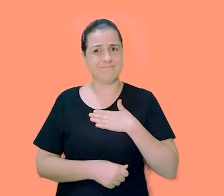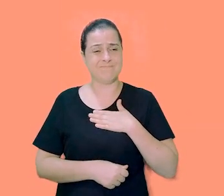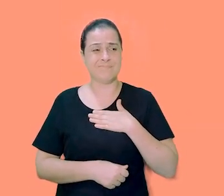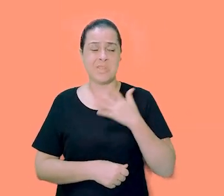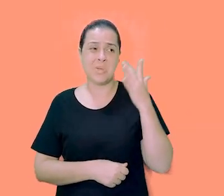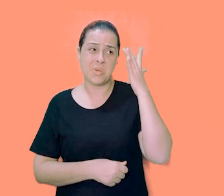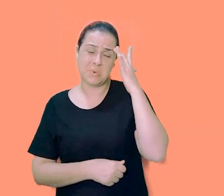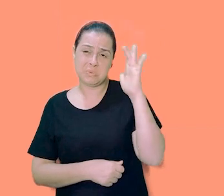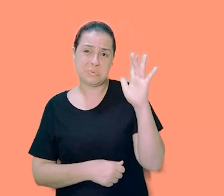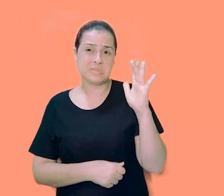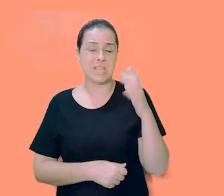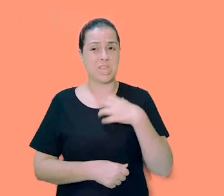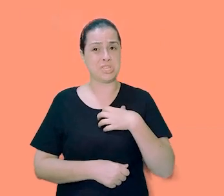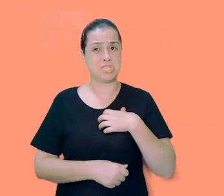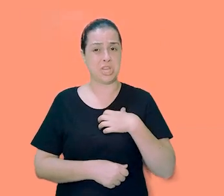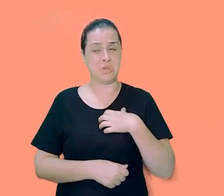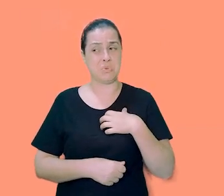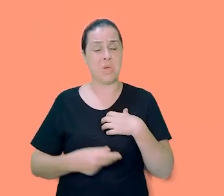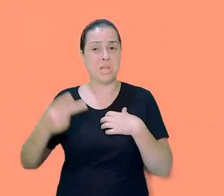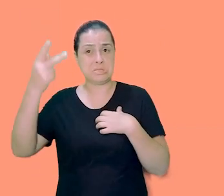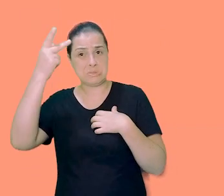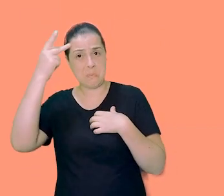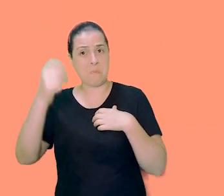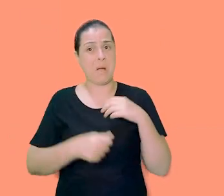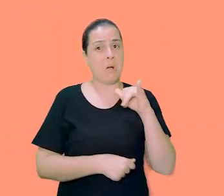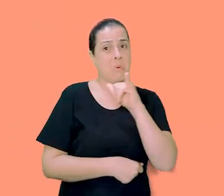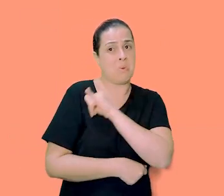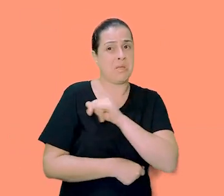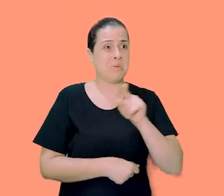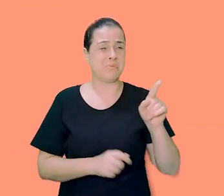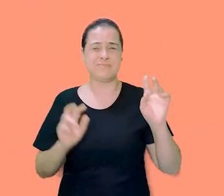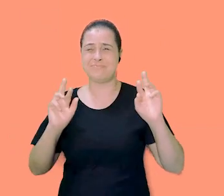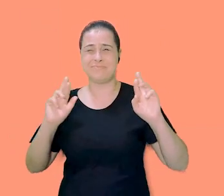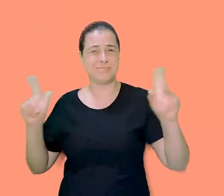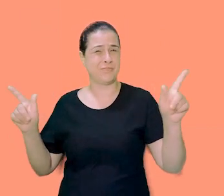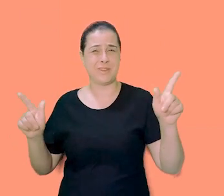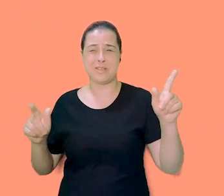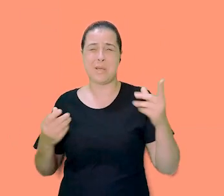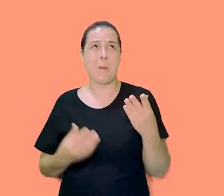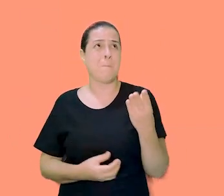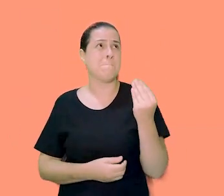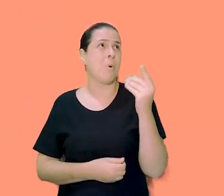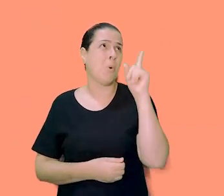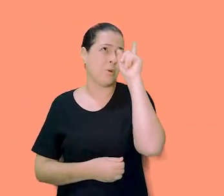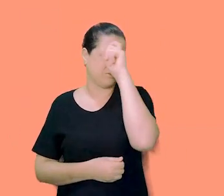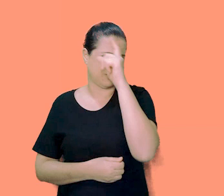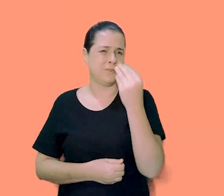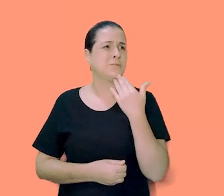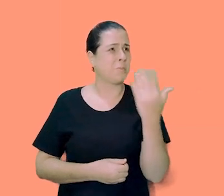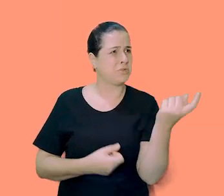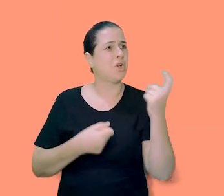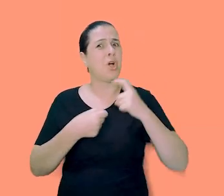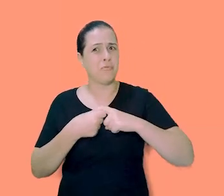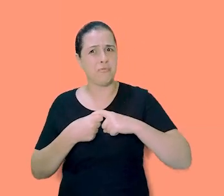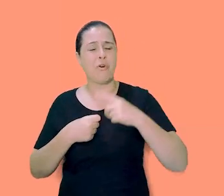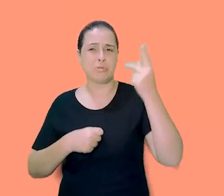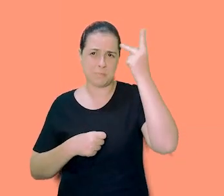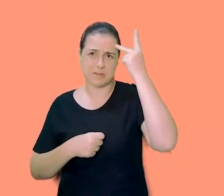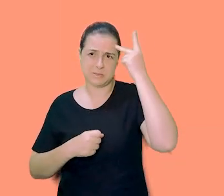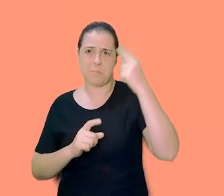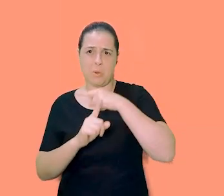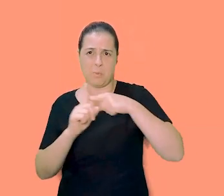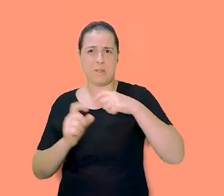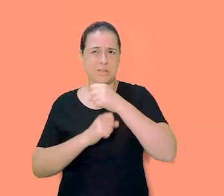tinha diferença em São Paulo e Rio, mas eu tive muita dificuldade, tanto que eu pedi para minha mãe para voltar para São Paulo no meio do ano, porque eu